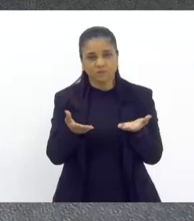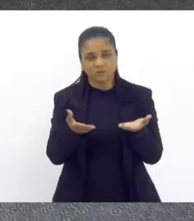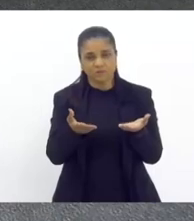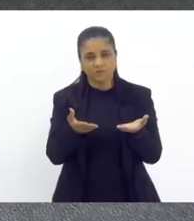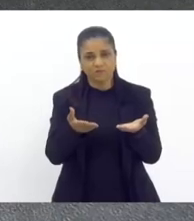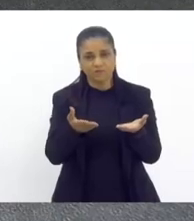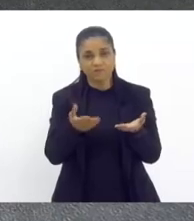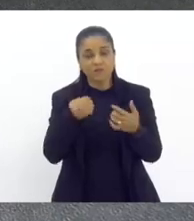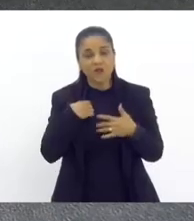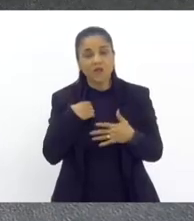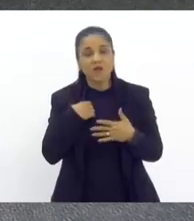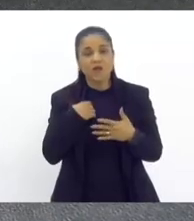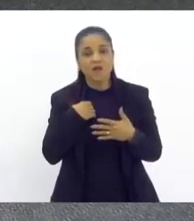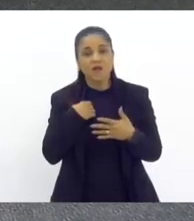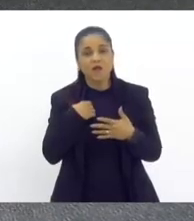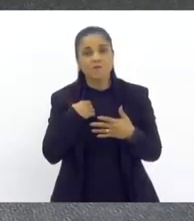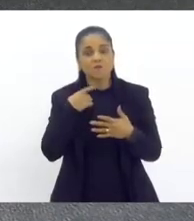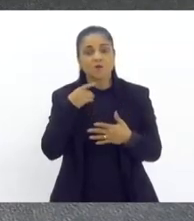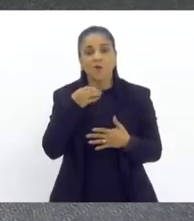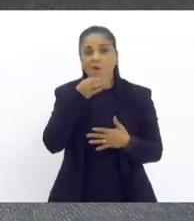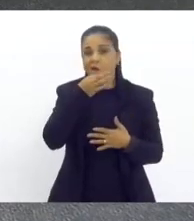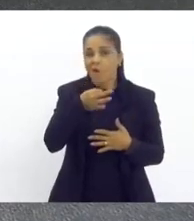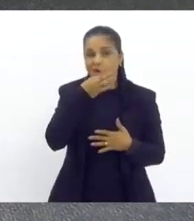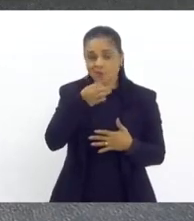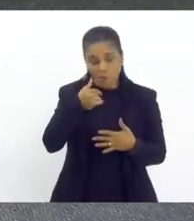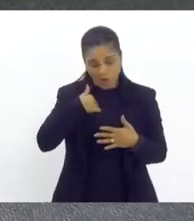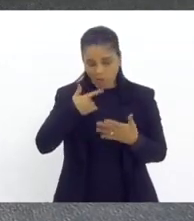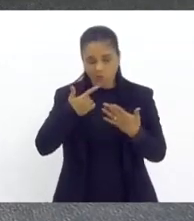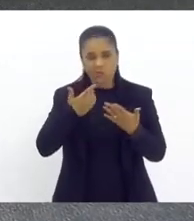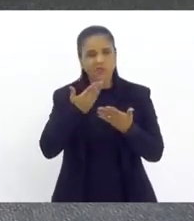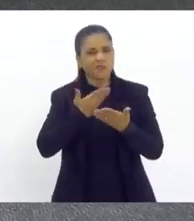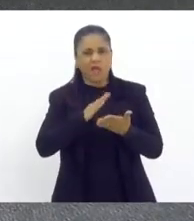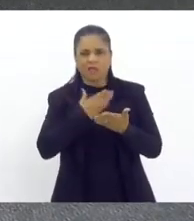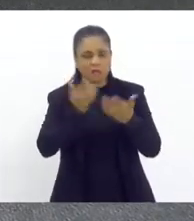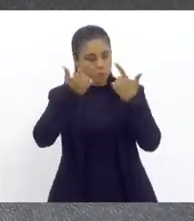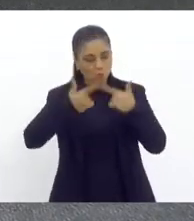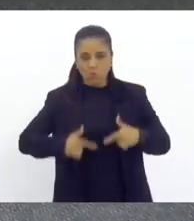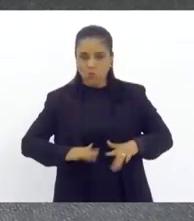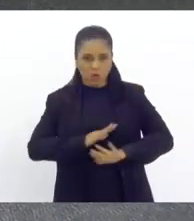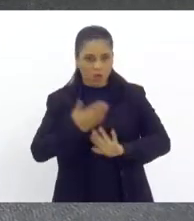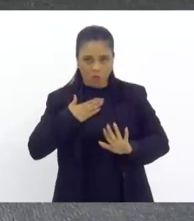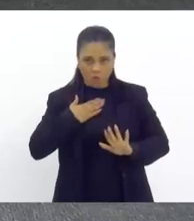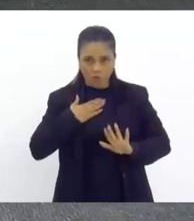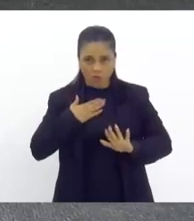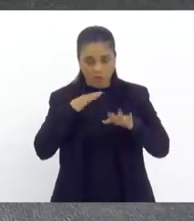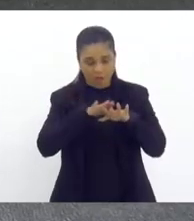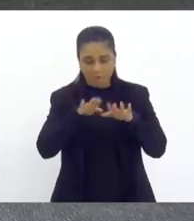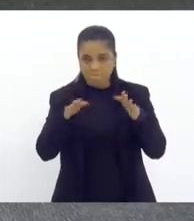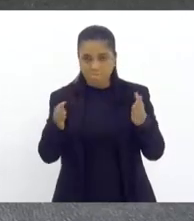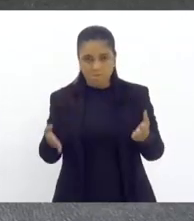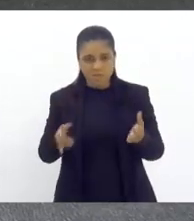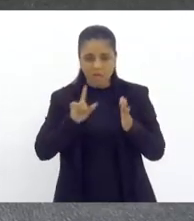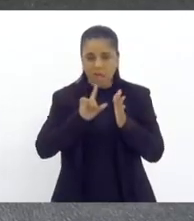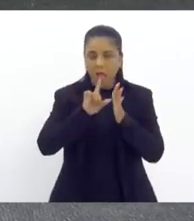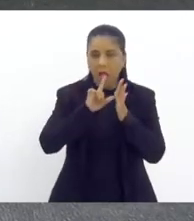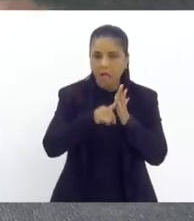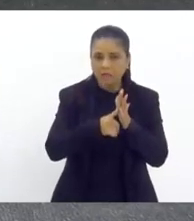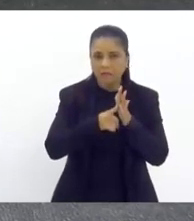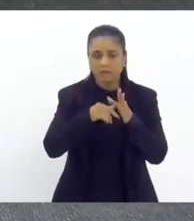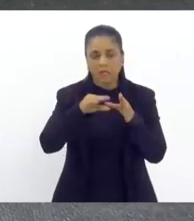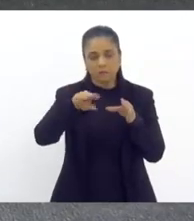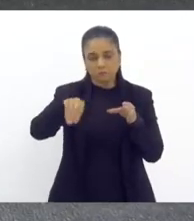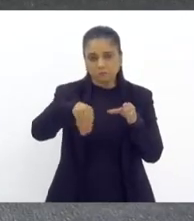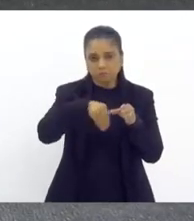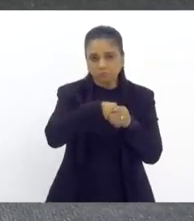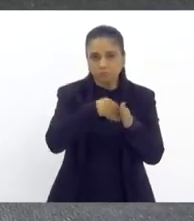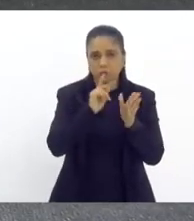a observação. Então, eu não tenho nada a ver que a mesa esteja atrasada com um projeto meu